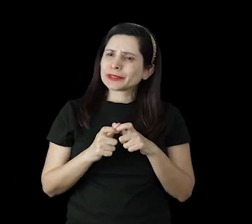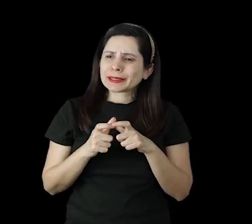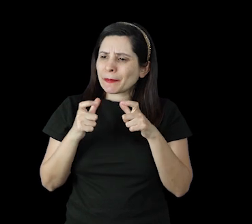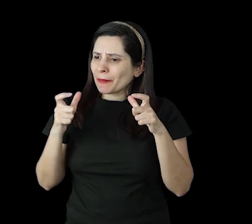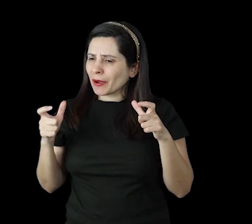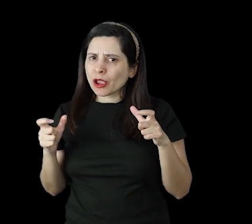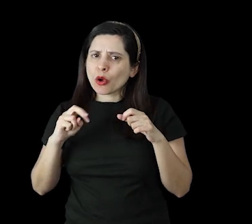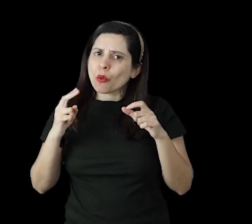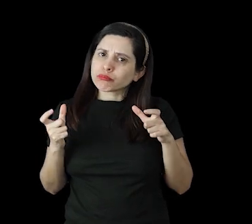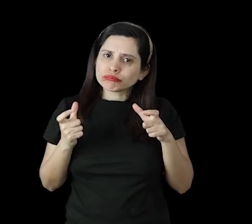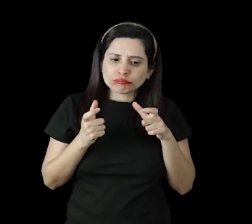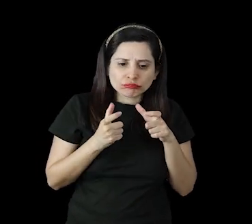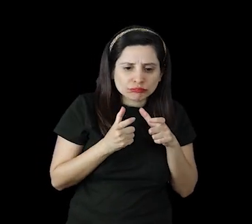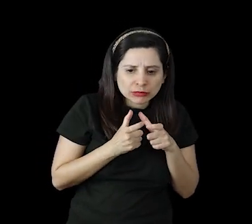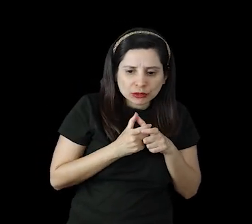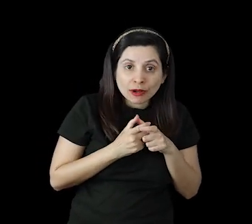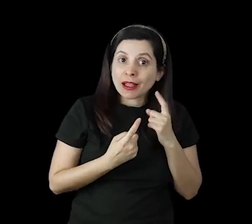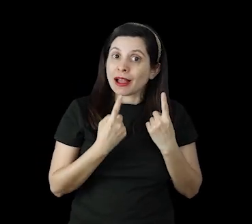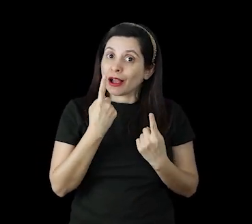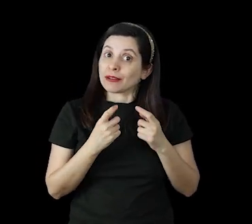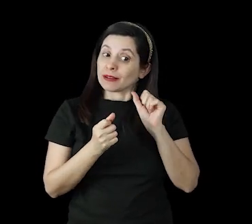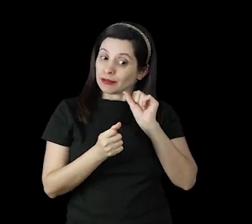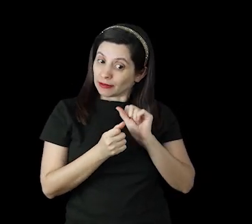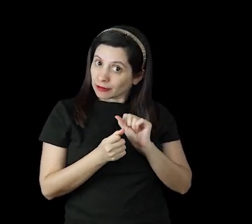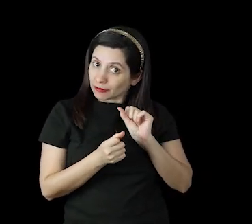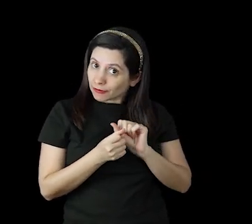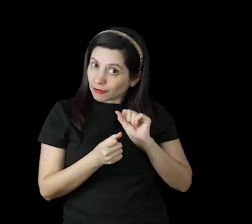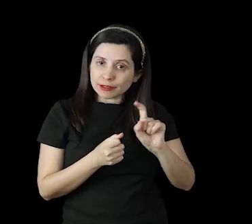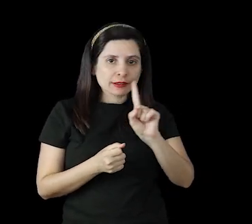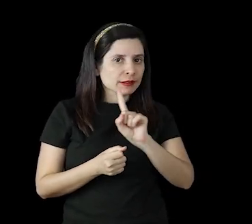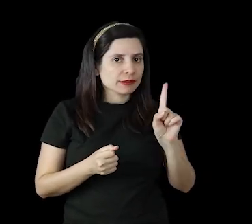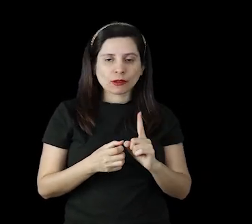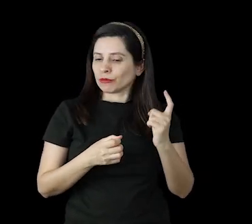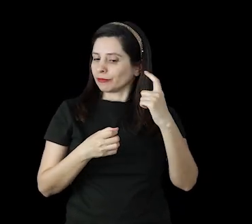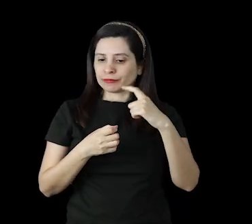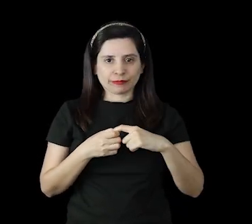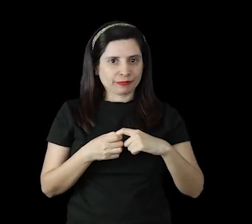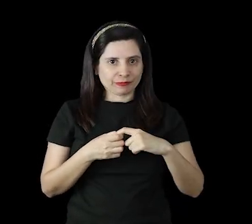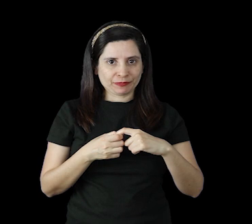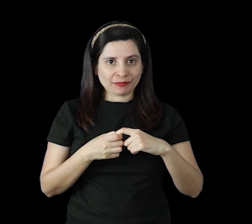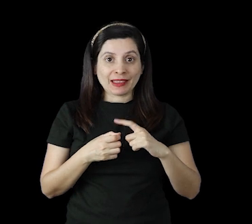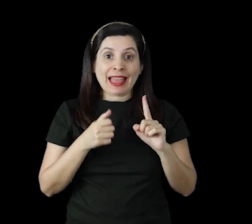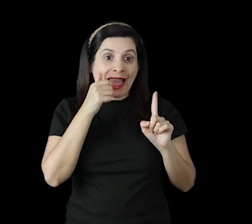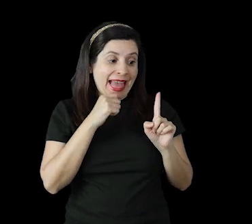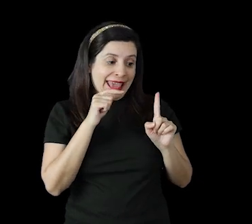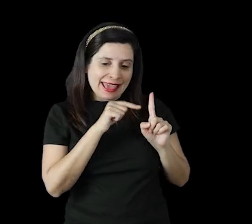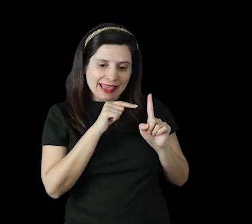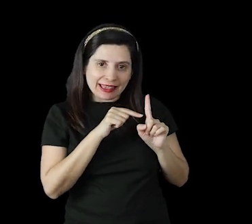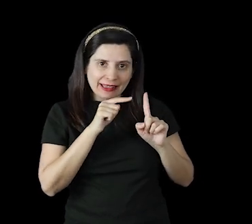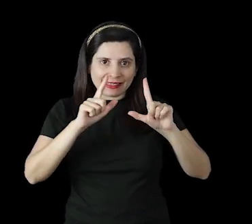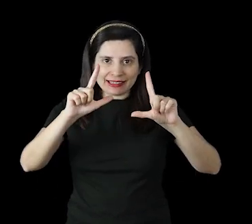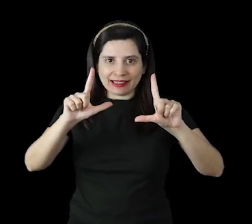coisa menor. Alguma ação que você fez que não tem retorno, né. E aí ela vai falar da